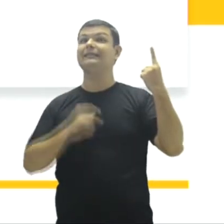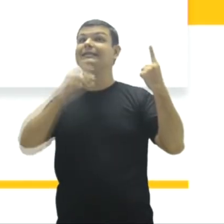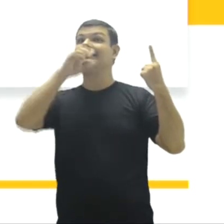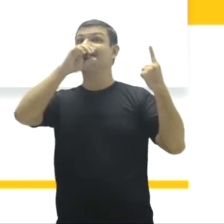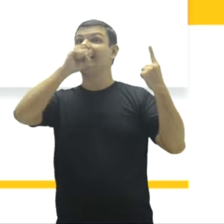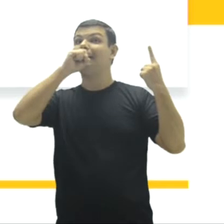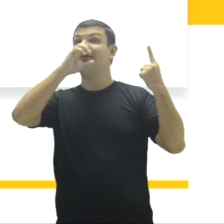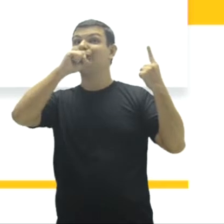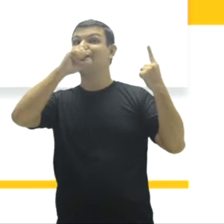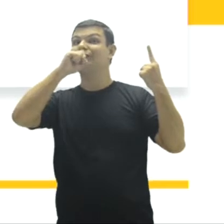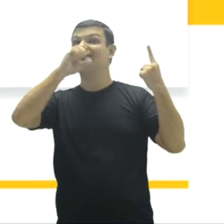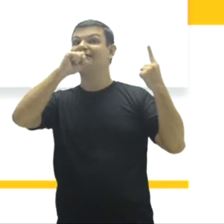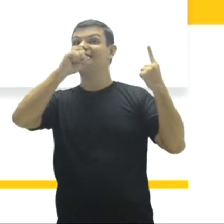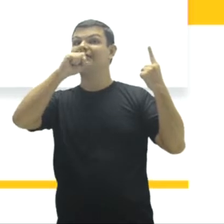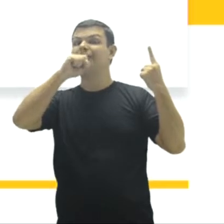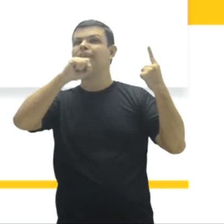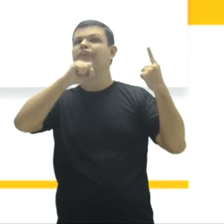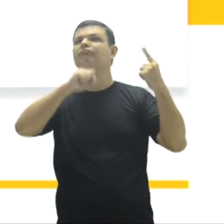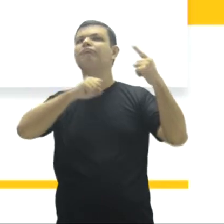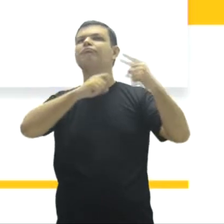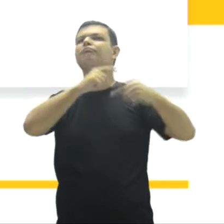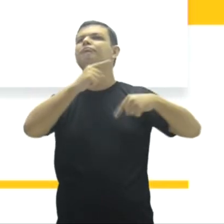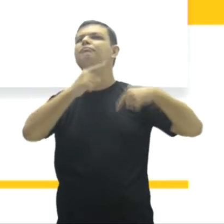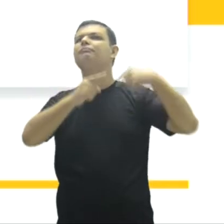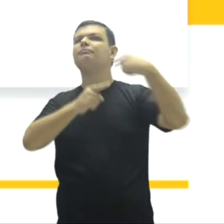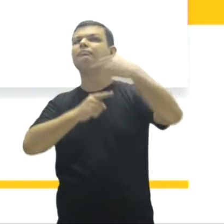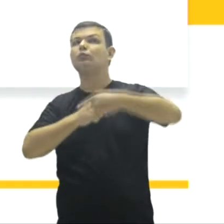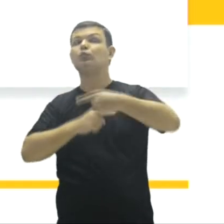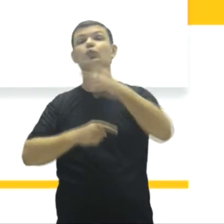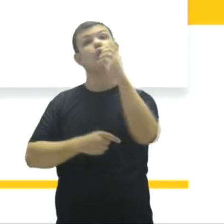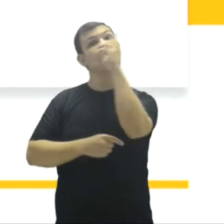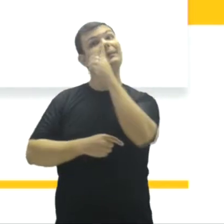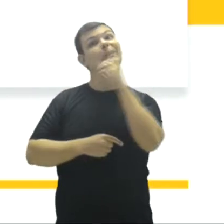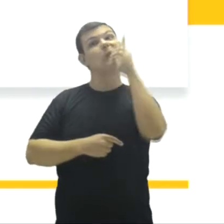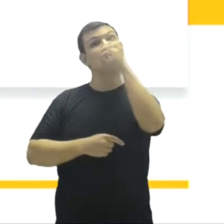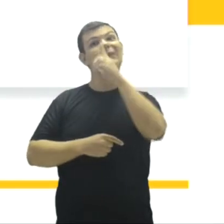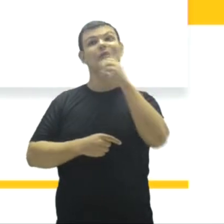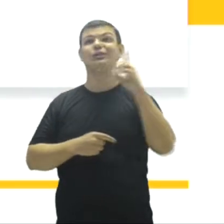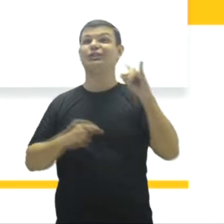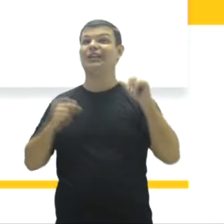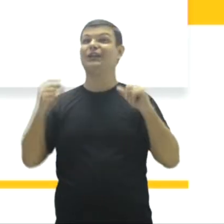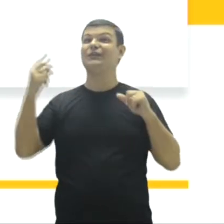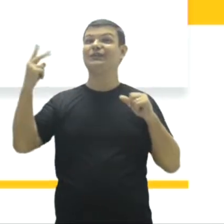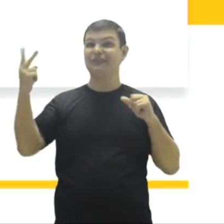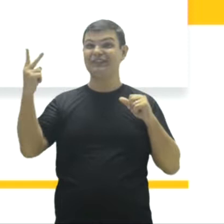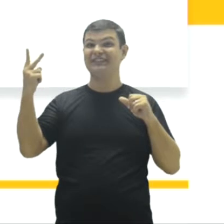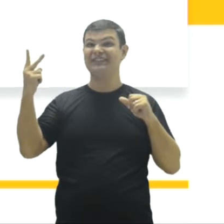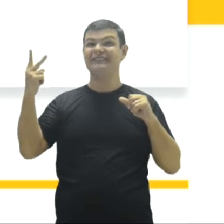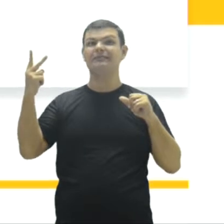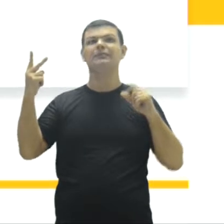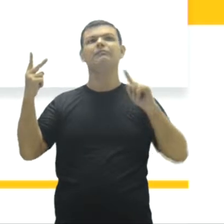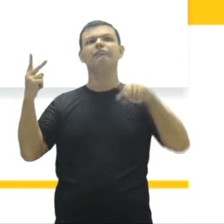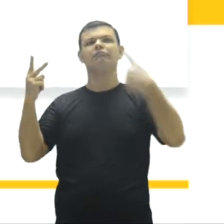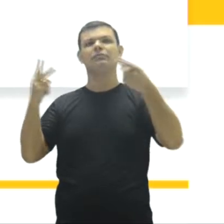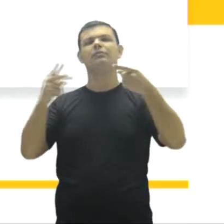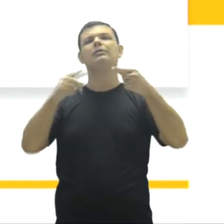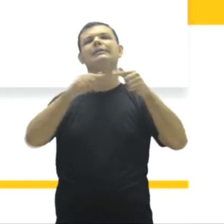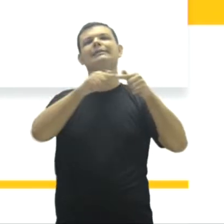sábado. Logo em seguida, veio o domingo, que foi o dia 2. E aí, a semana